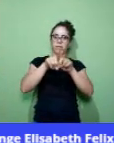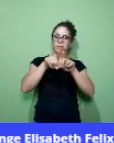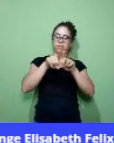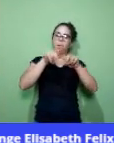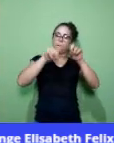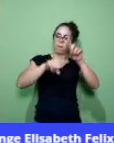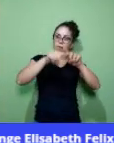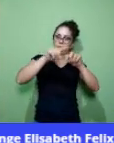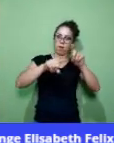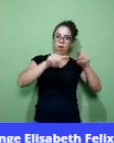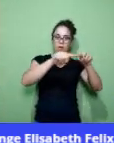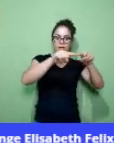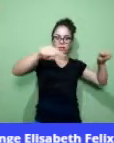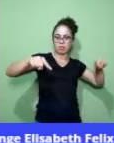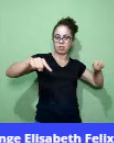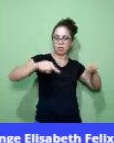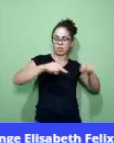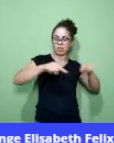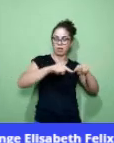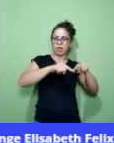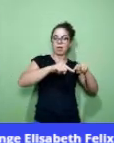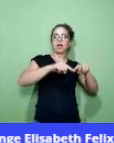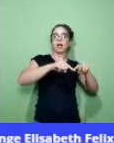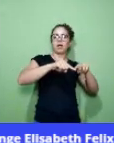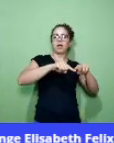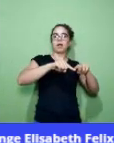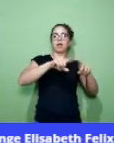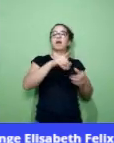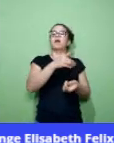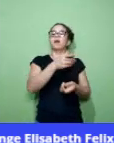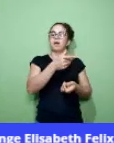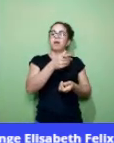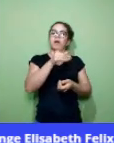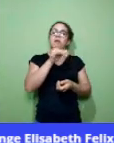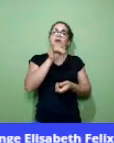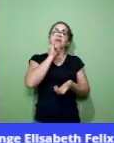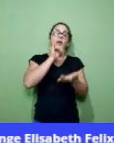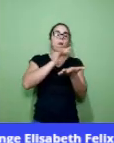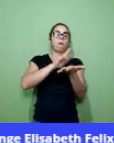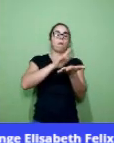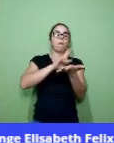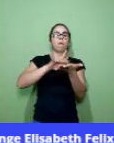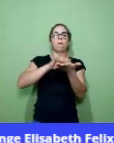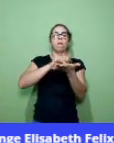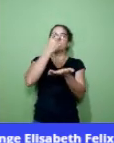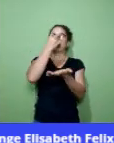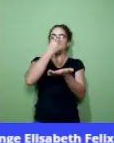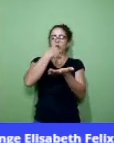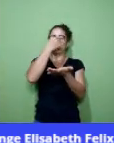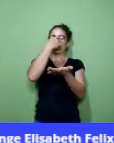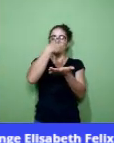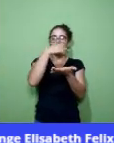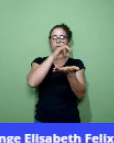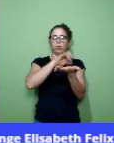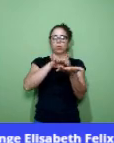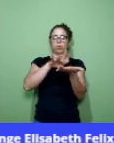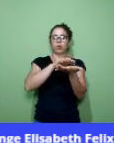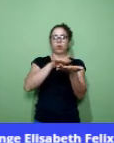Aqui nós temos um material também que é da nossa sala de recurso, né? Que é em